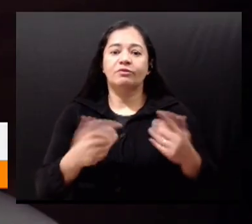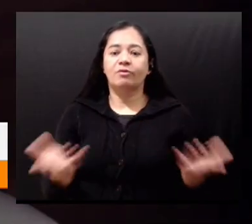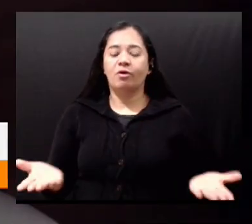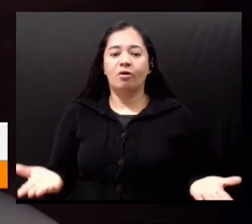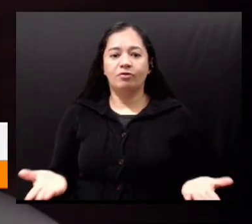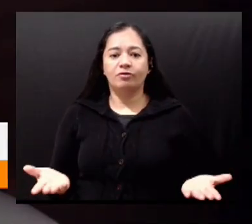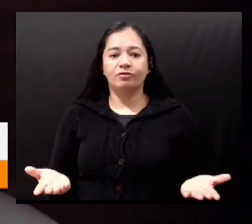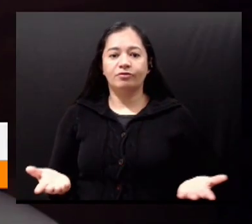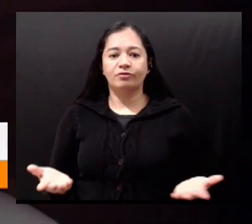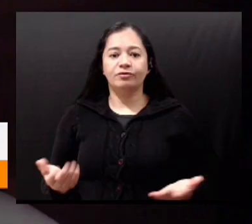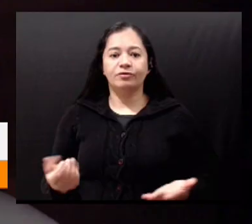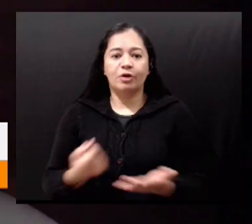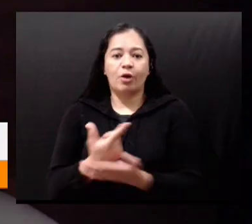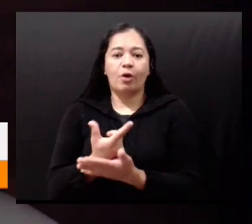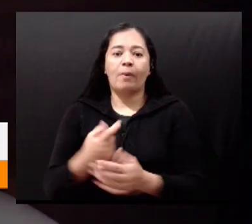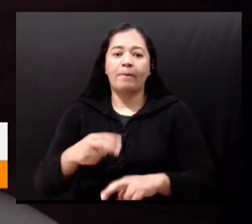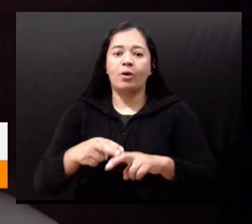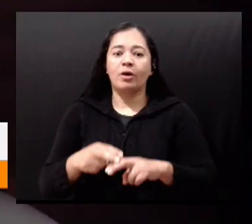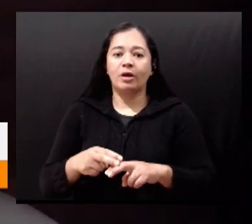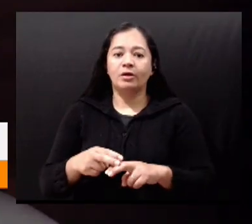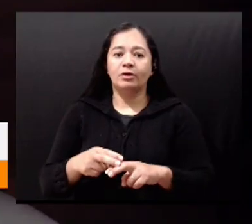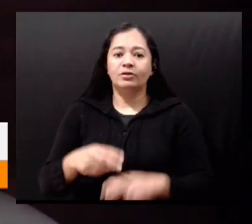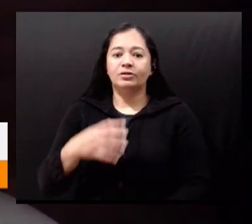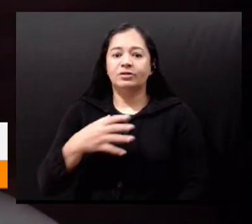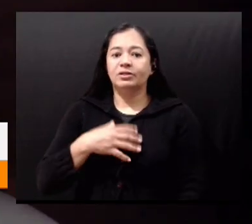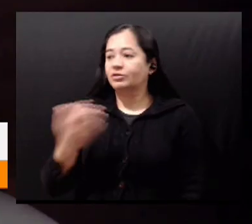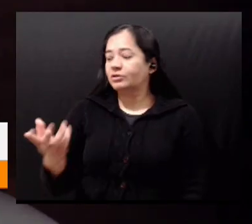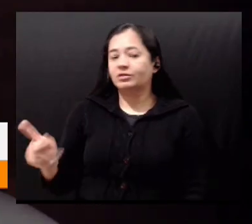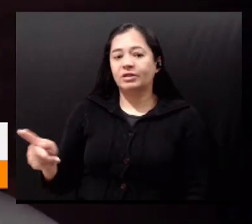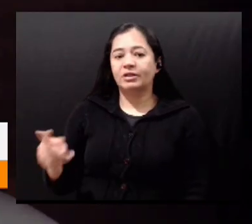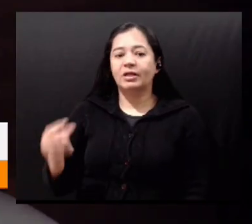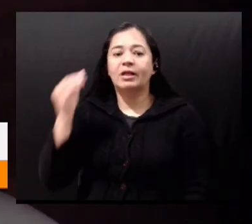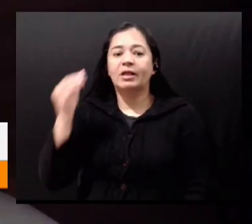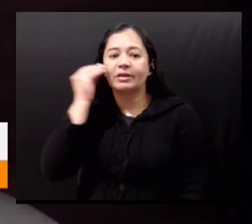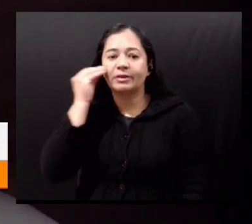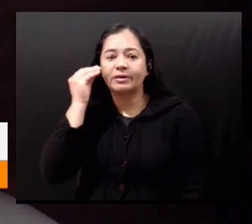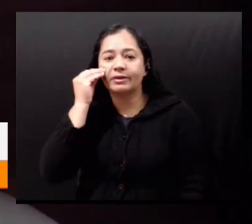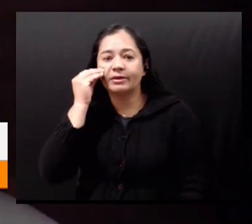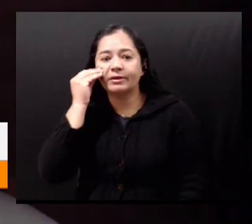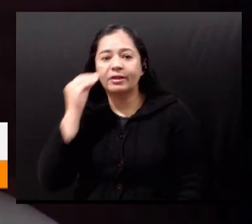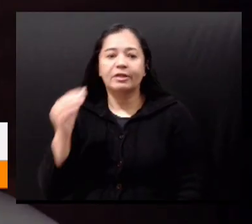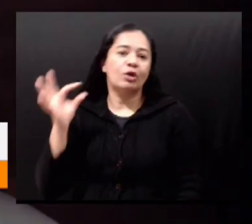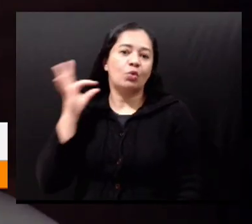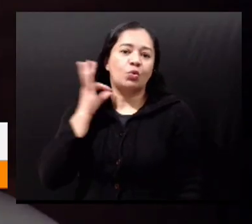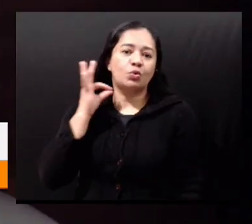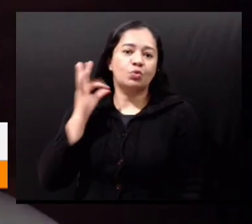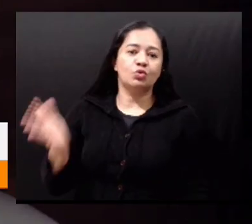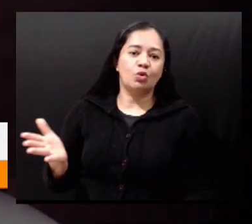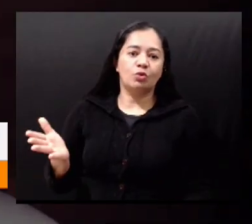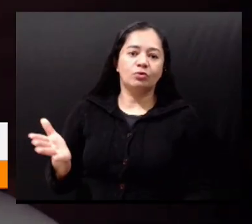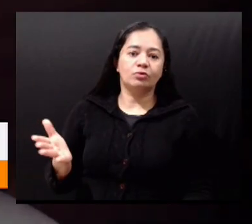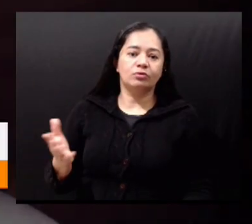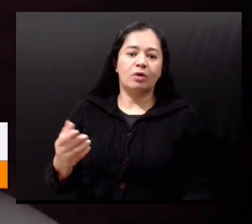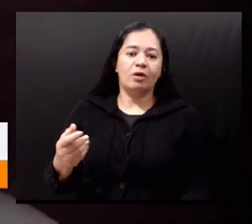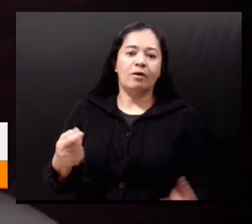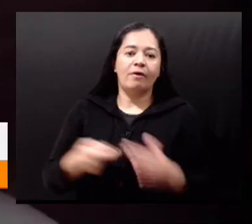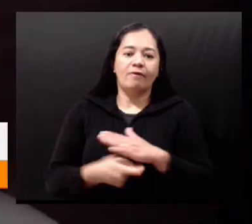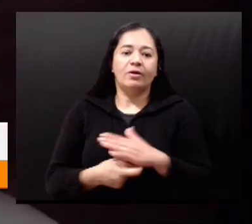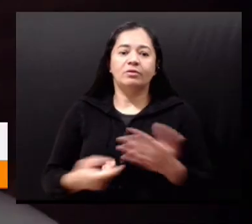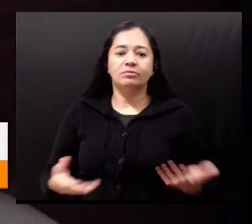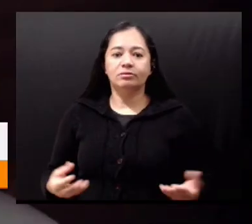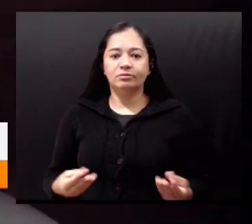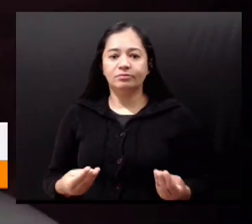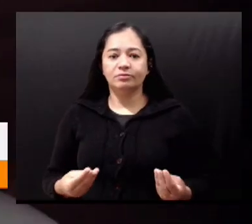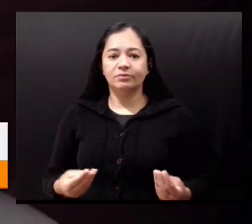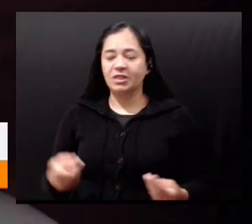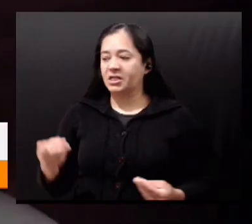da sua situação social. Então ela vai tentar fazer uma fezinha ou vai entrar num jogo que ele é formado